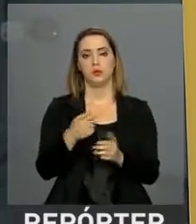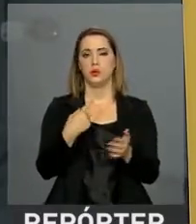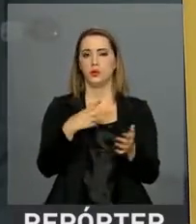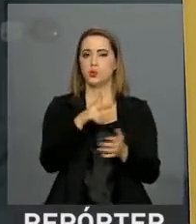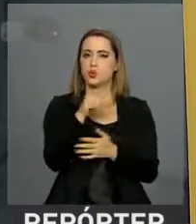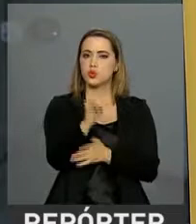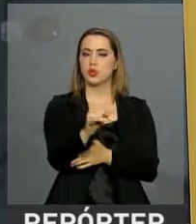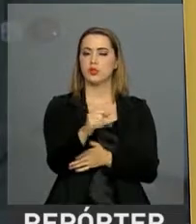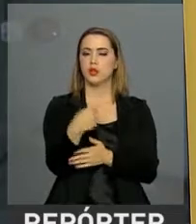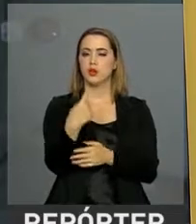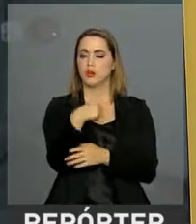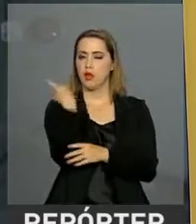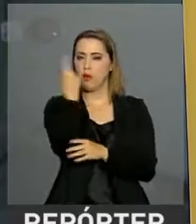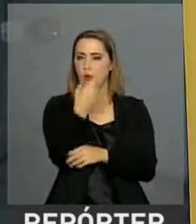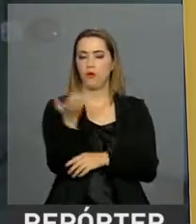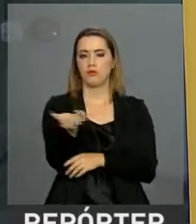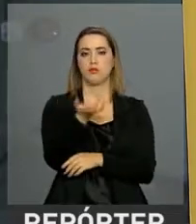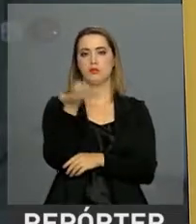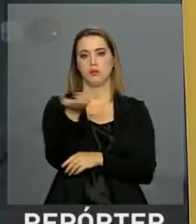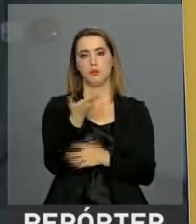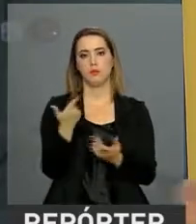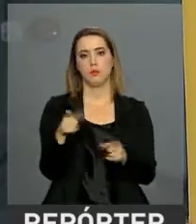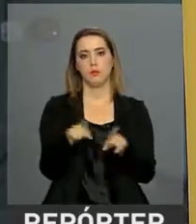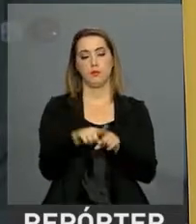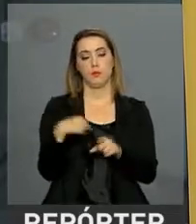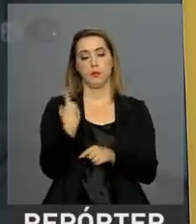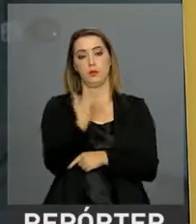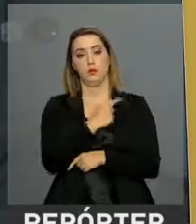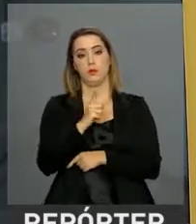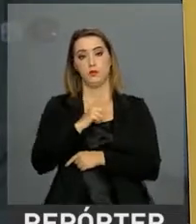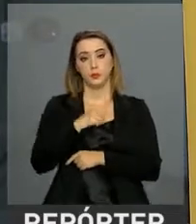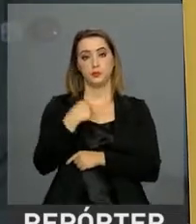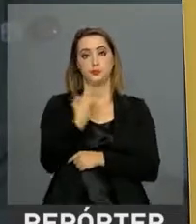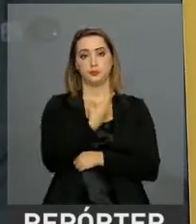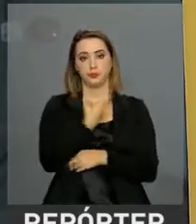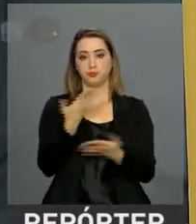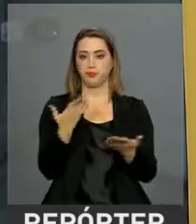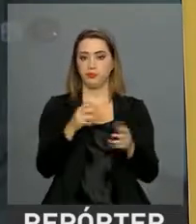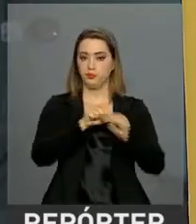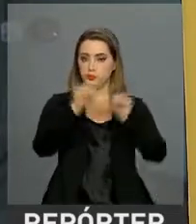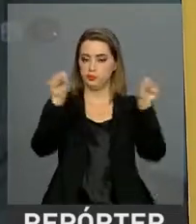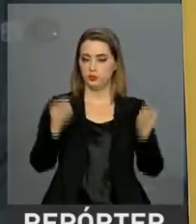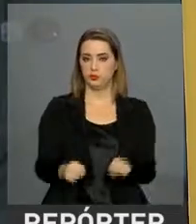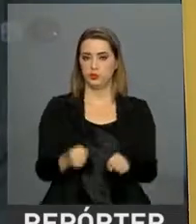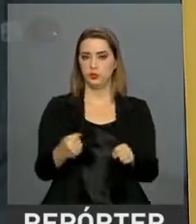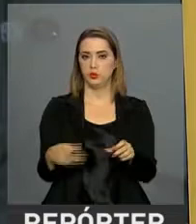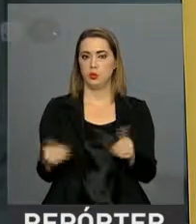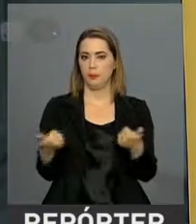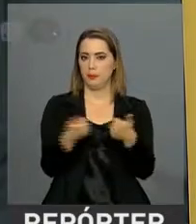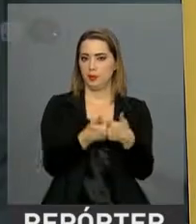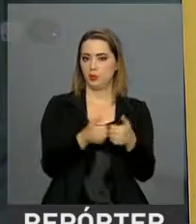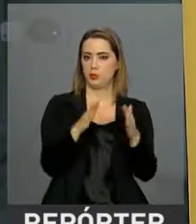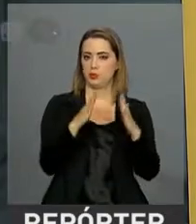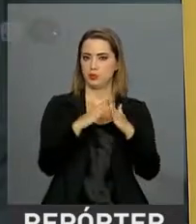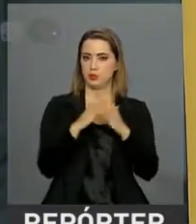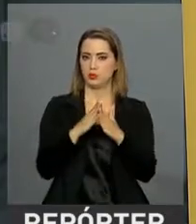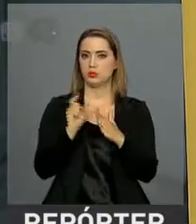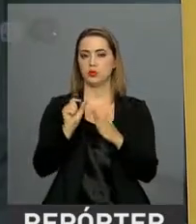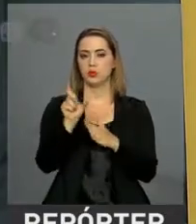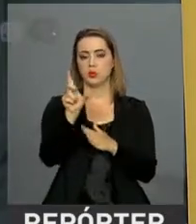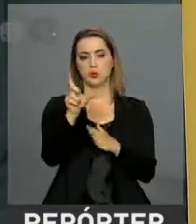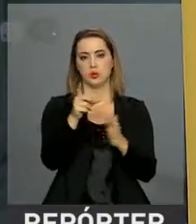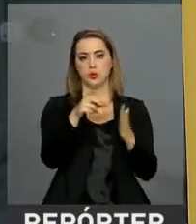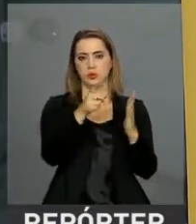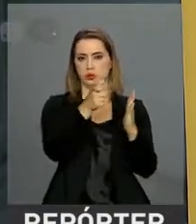horário dia desejado né os que estão disponíveis em nosso calendário é marca para um local mais próximo de casa com o documento